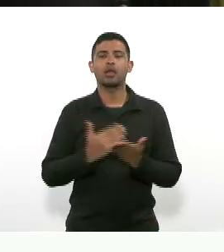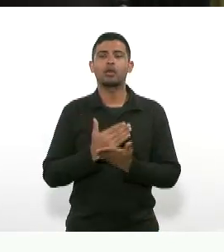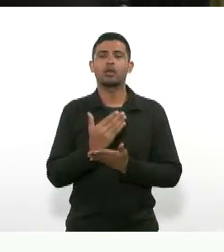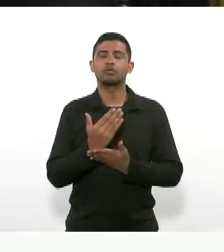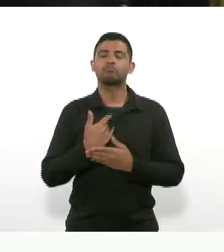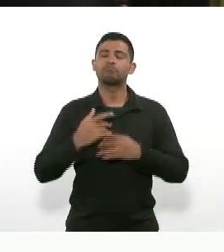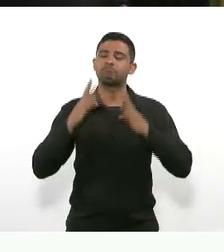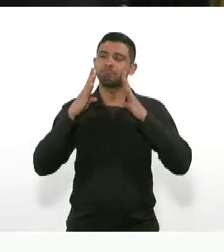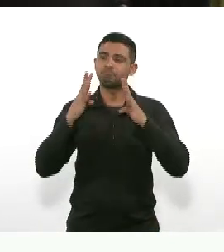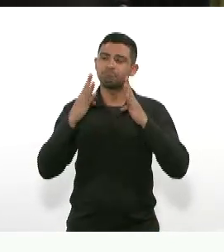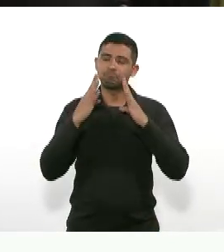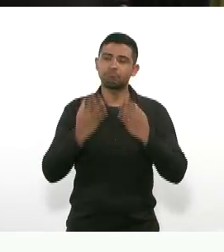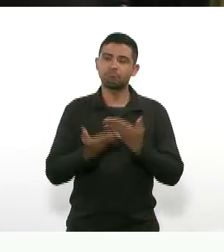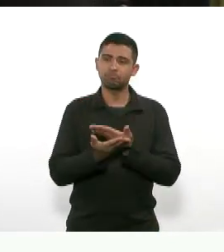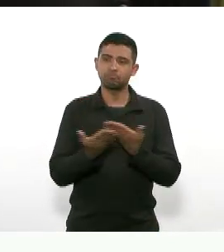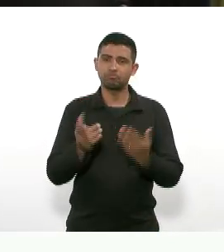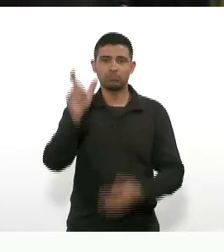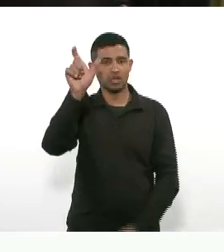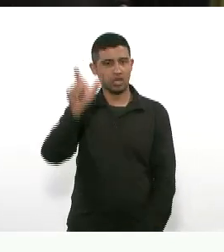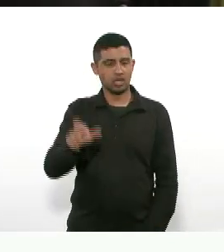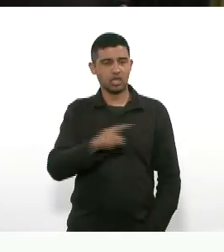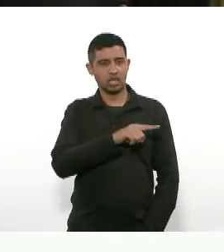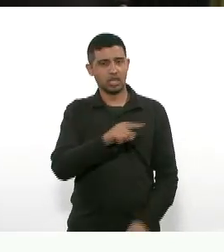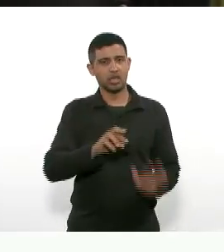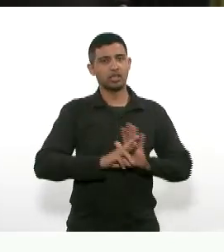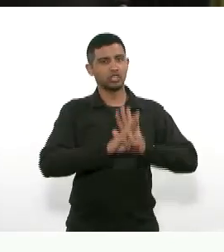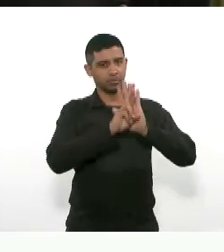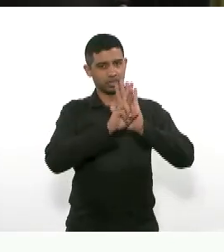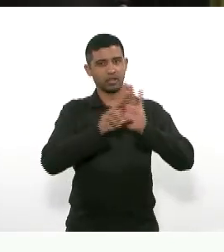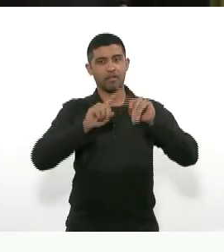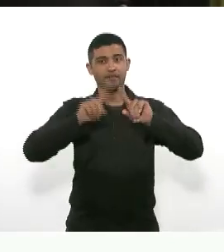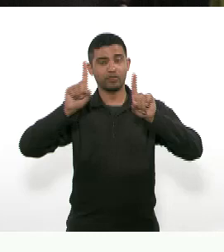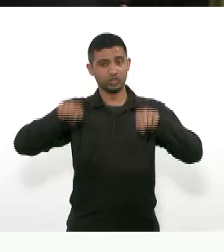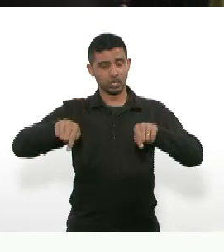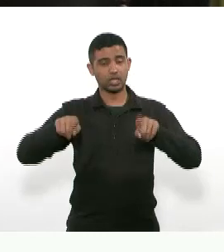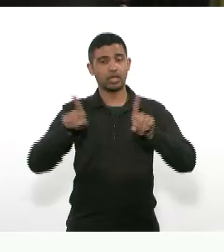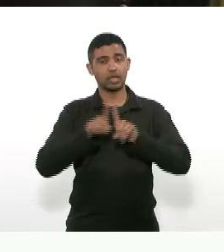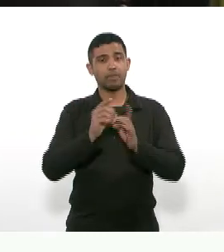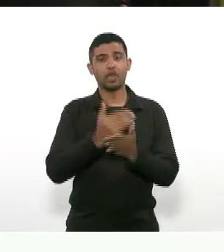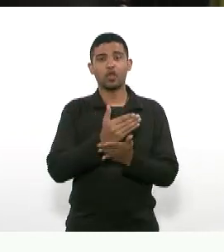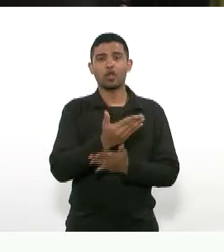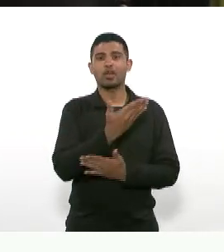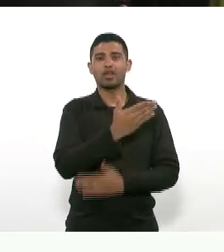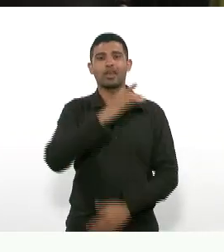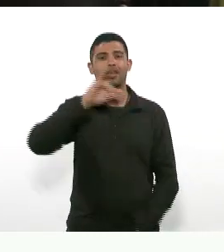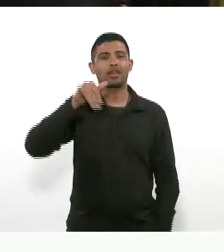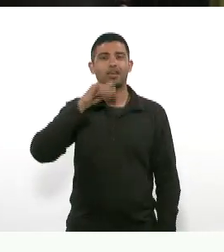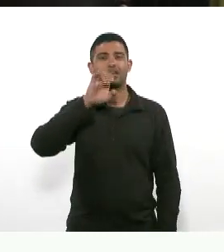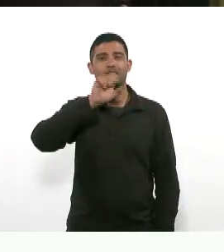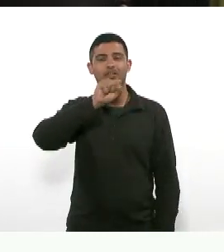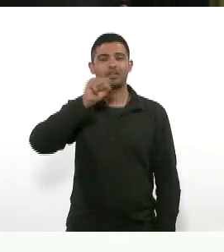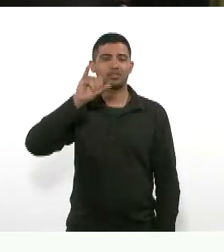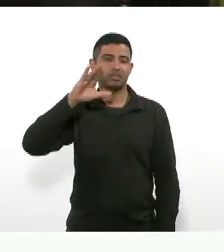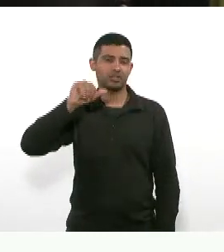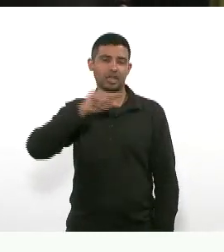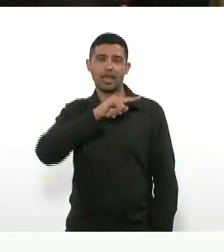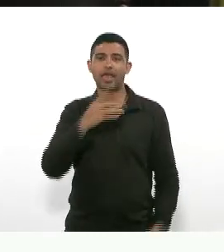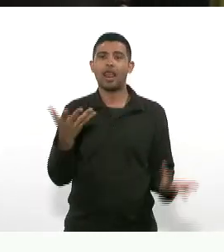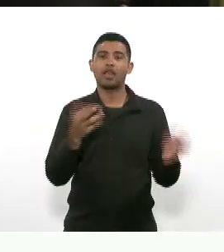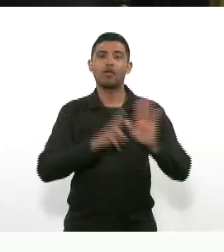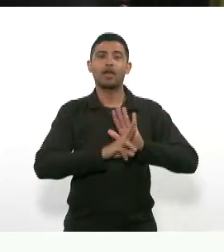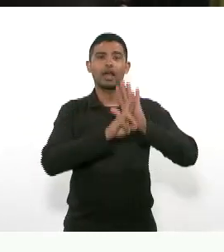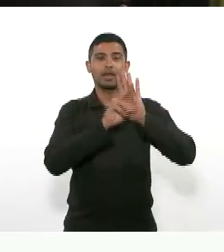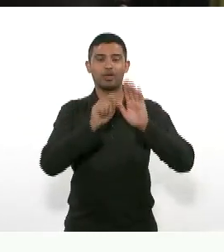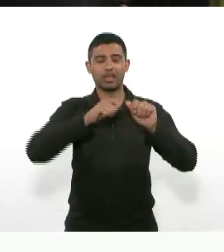ouvindo as representações dos servidores, e começando aqui pela doutora Jéssica, que nesse ato representa